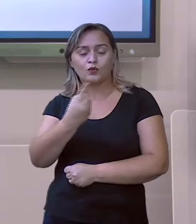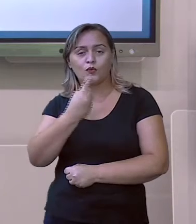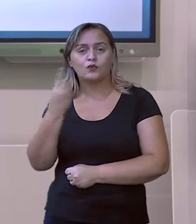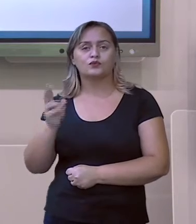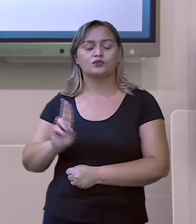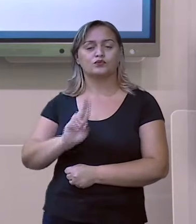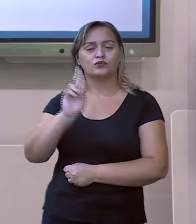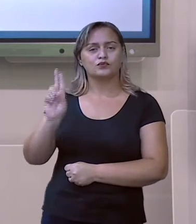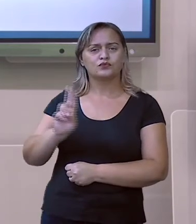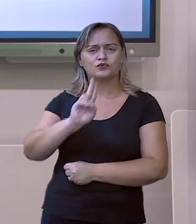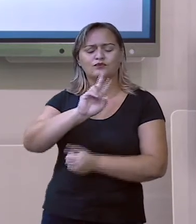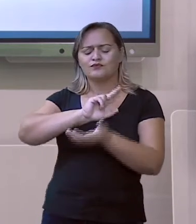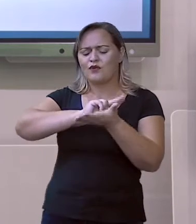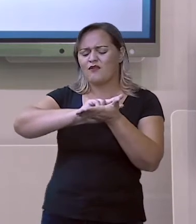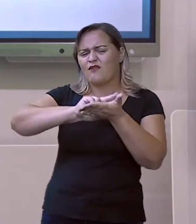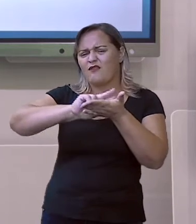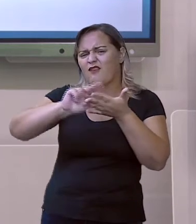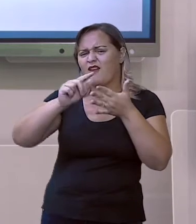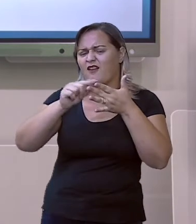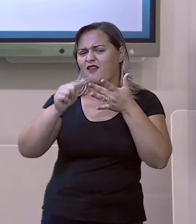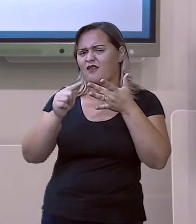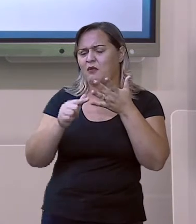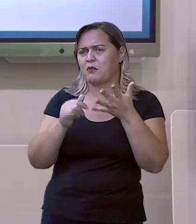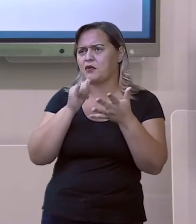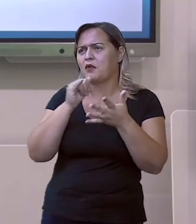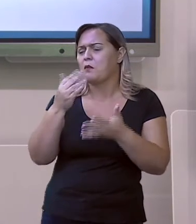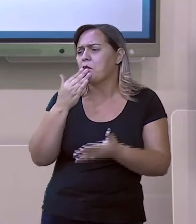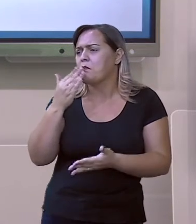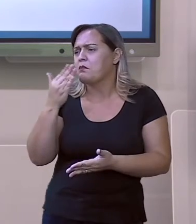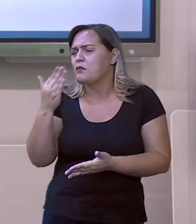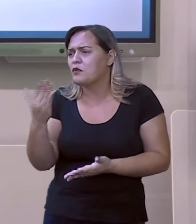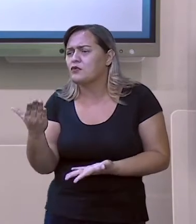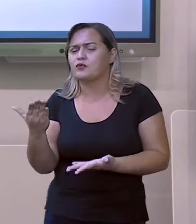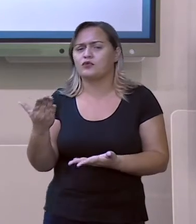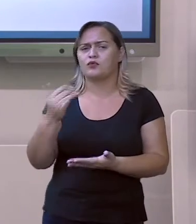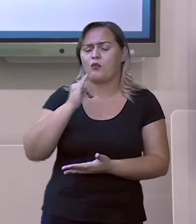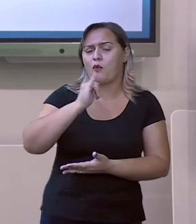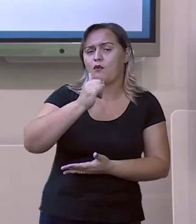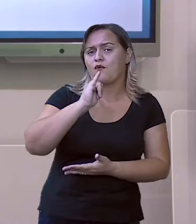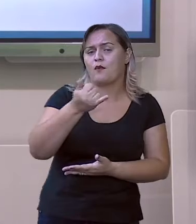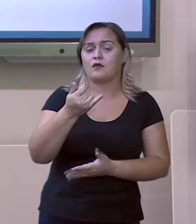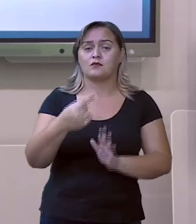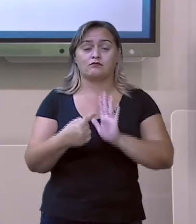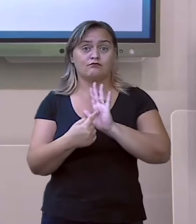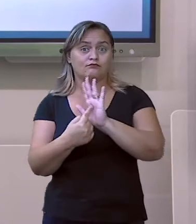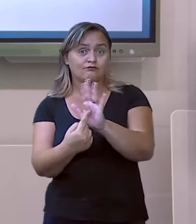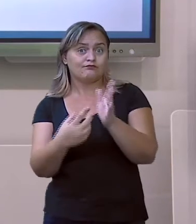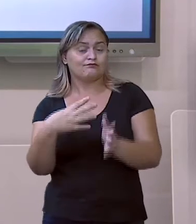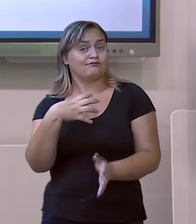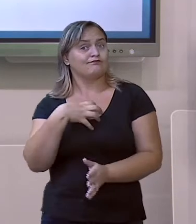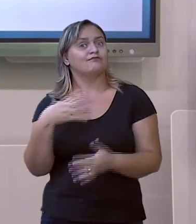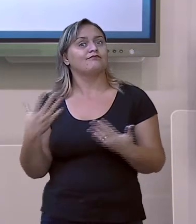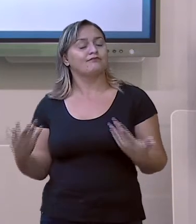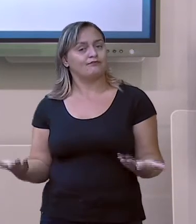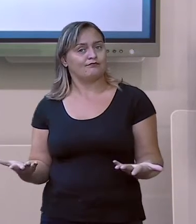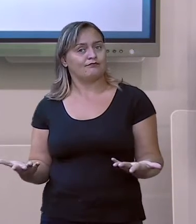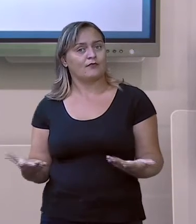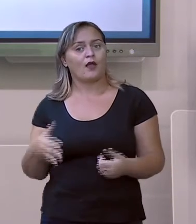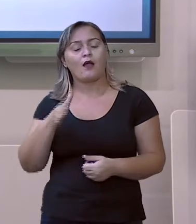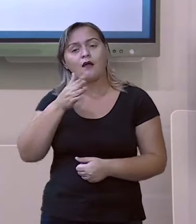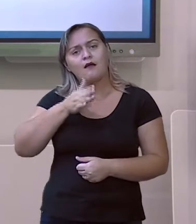várias maneiras, desde pedir orientações até expressar os nossos sentimentos. Crianças com síndrome de Down